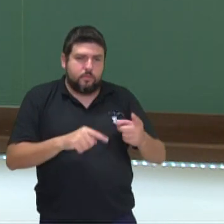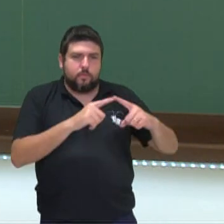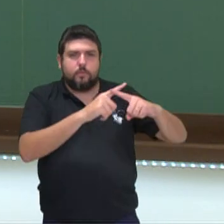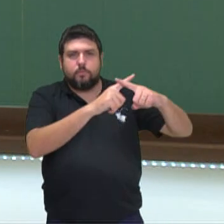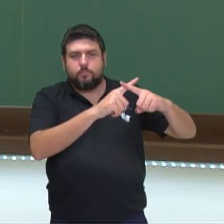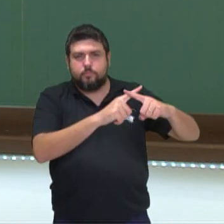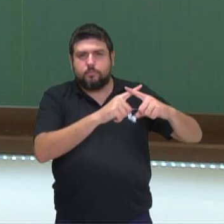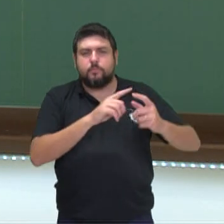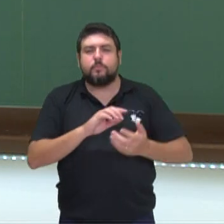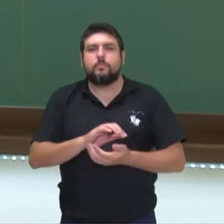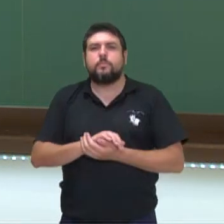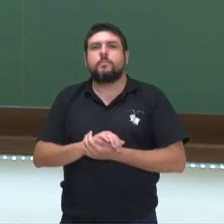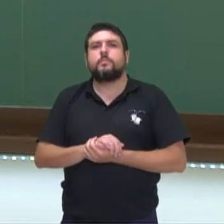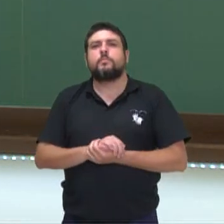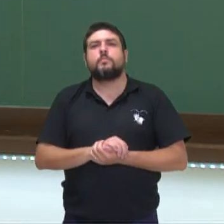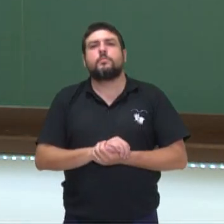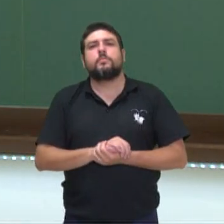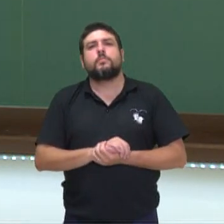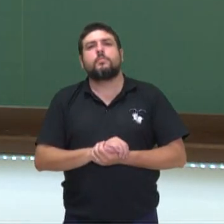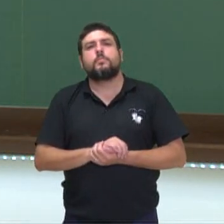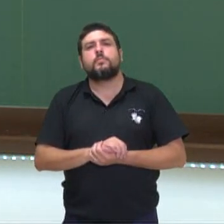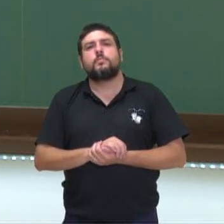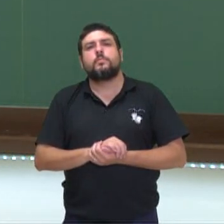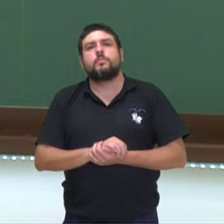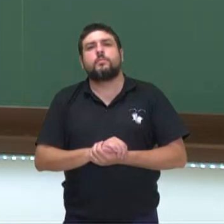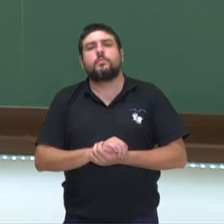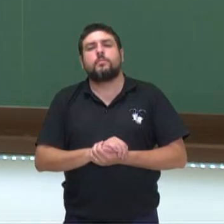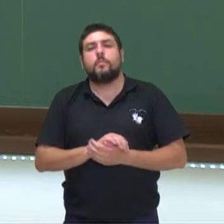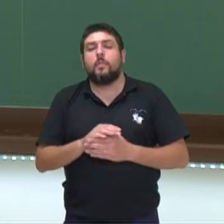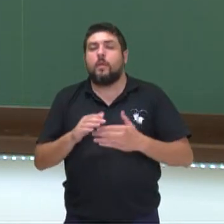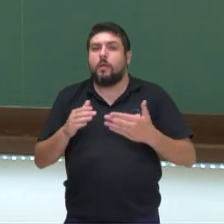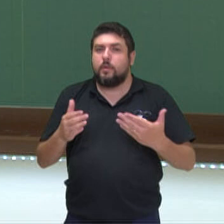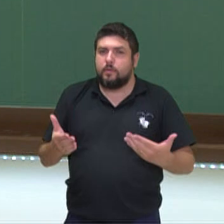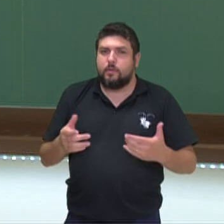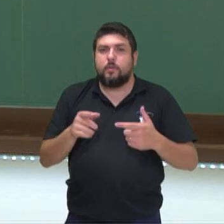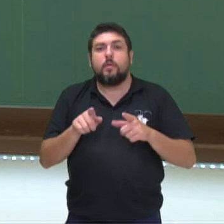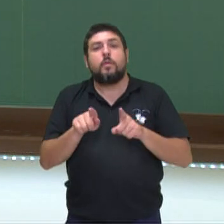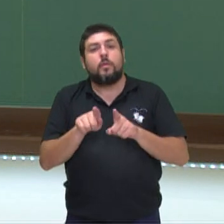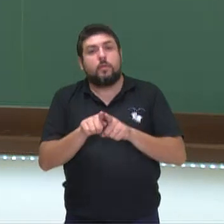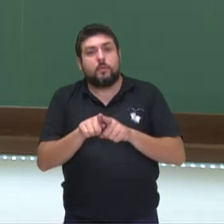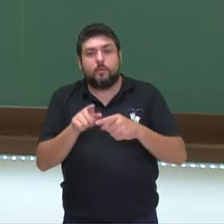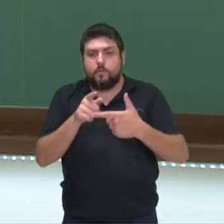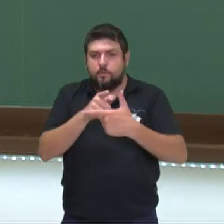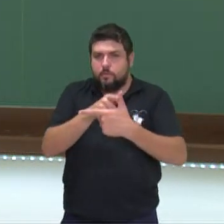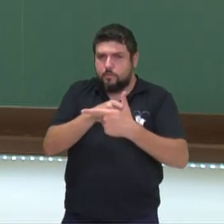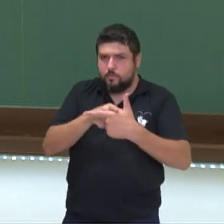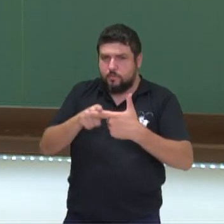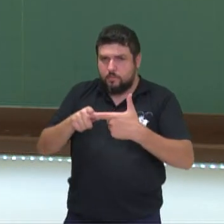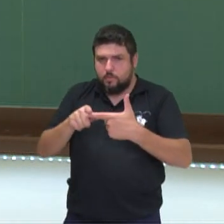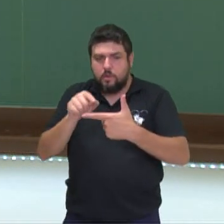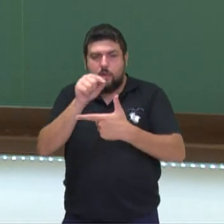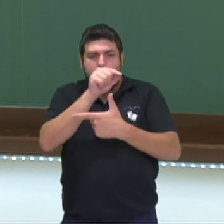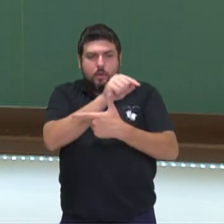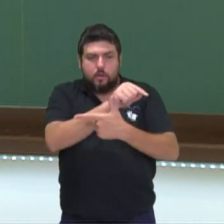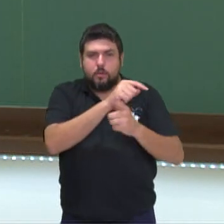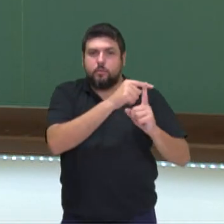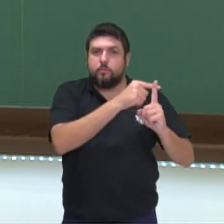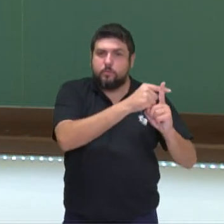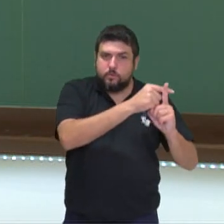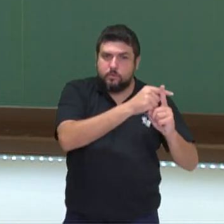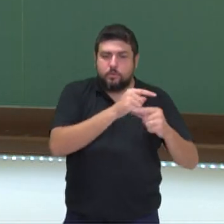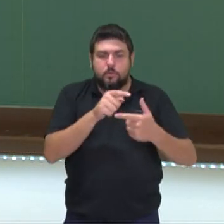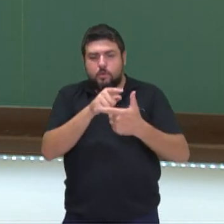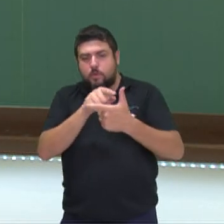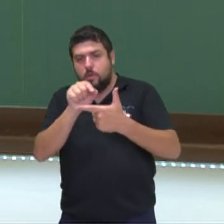ok? Como então estamos dividindo também um número positivo por um número negativo,